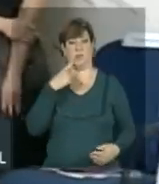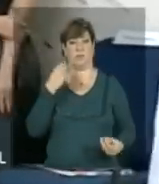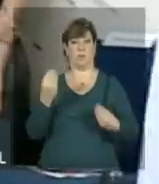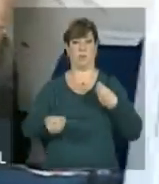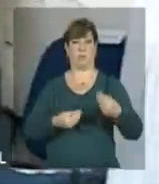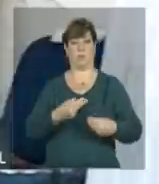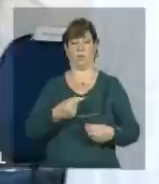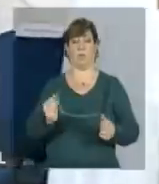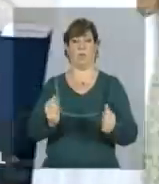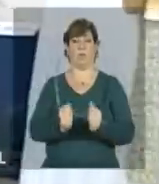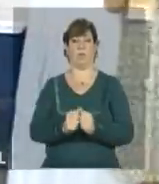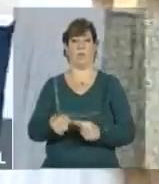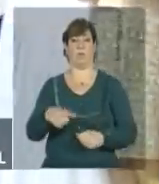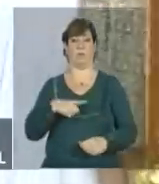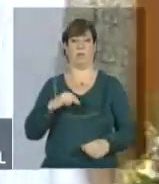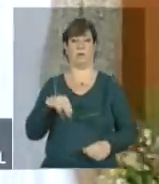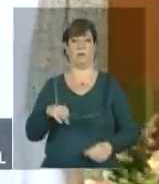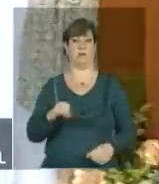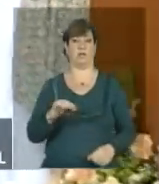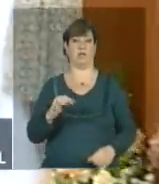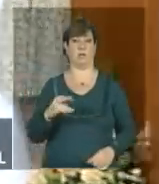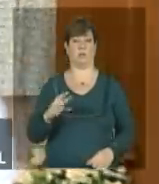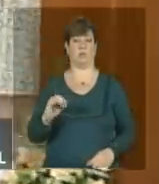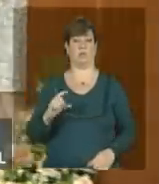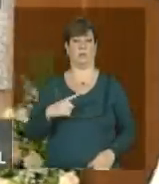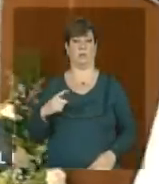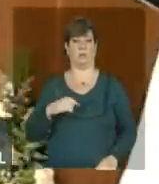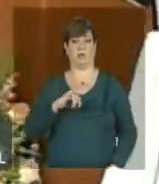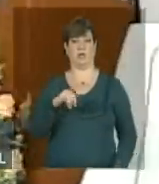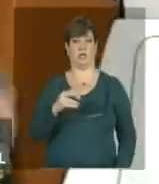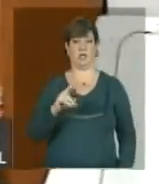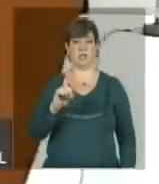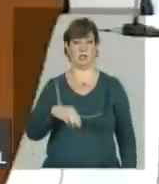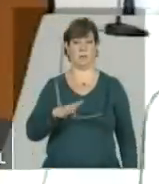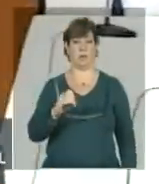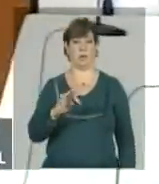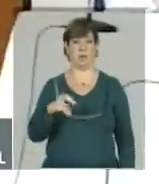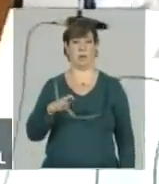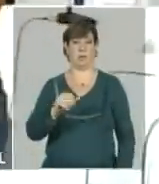sustentável compartilhada no Instituto de Pesquisa Jardim Botânico do Rio de Janeiro.